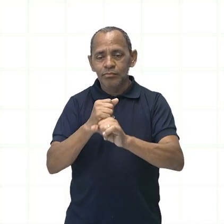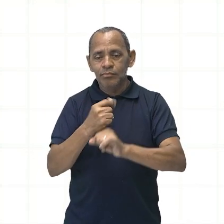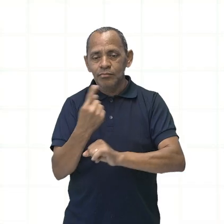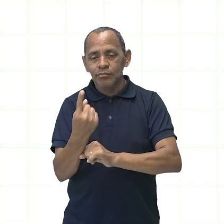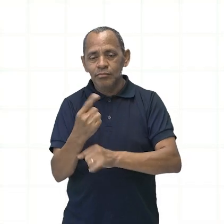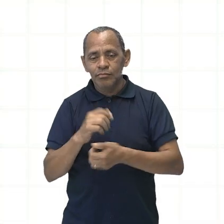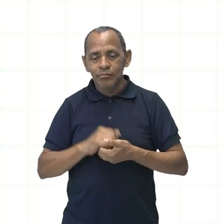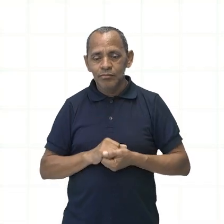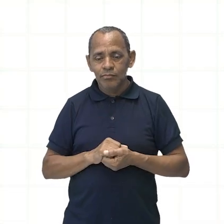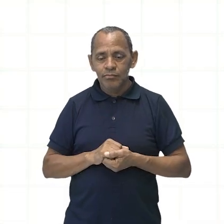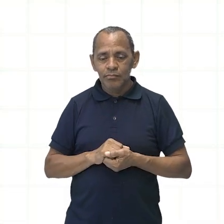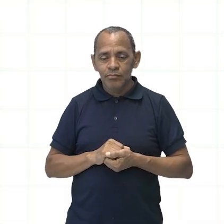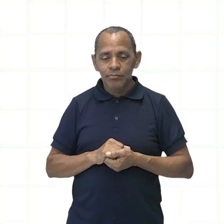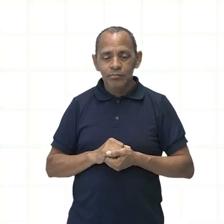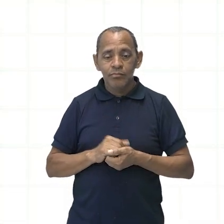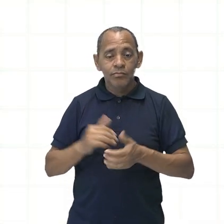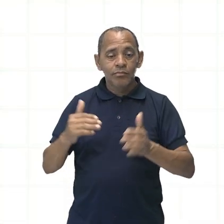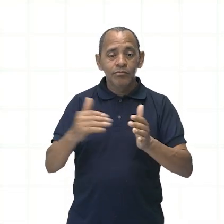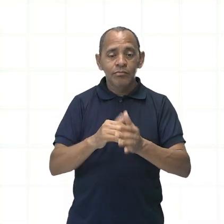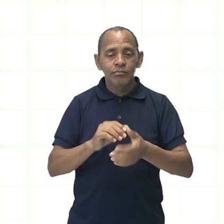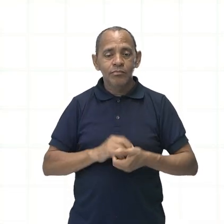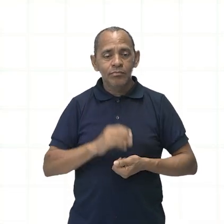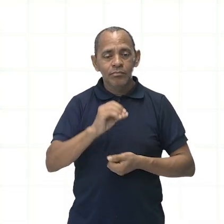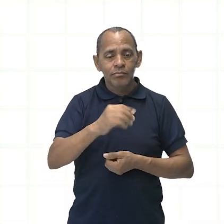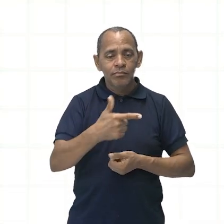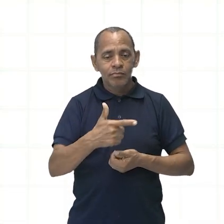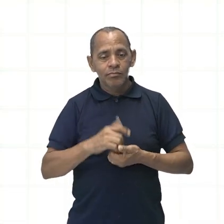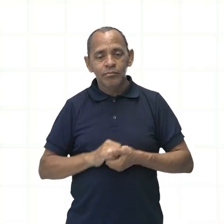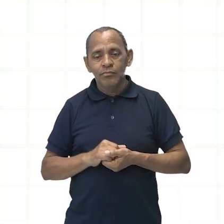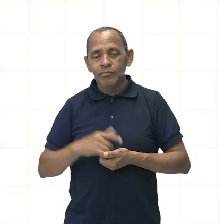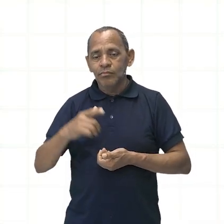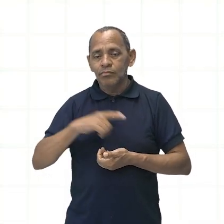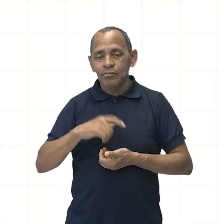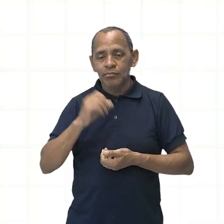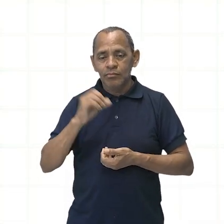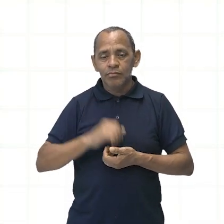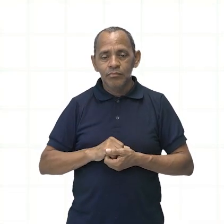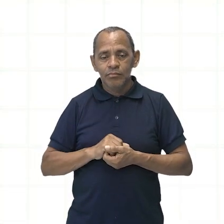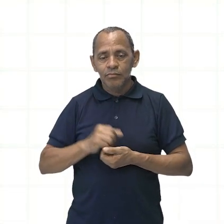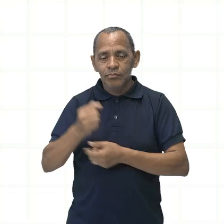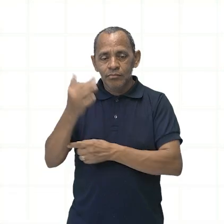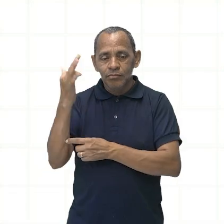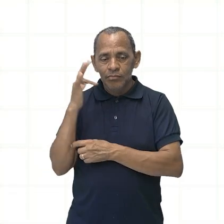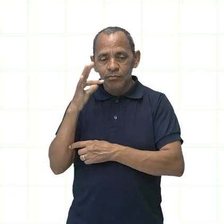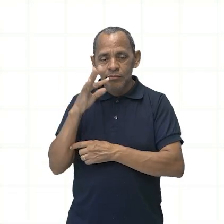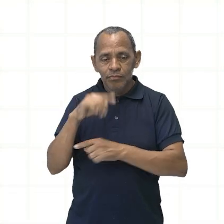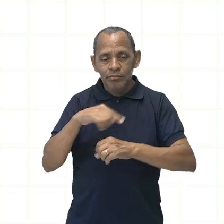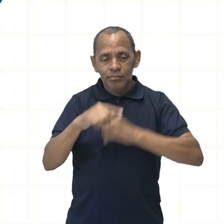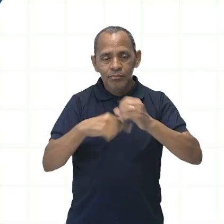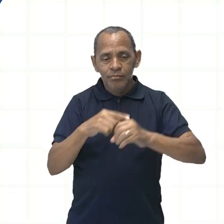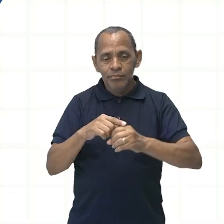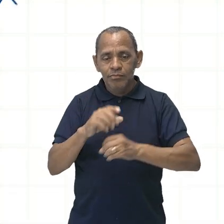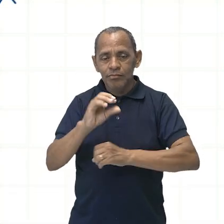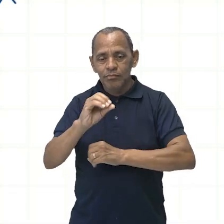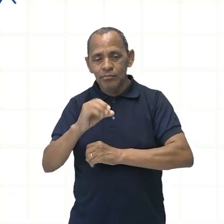por último, o oxigênio. Vamos pegar a quantidade de átomos de oxigênio nessa molécula e